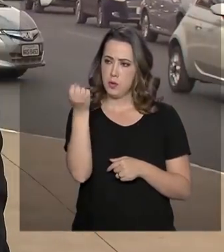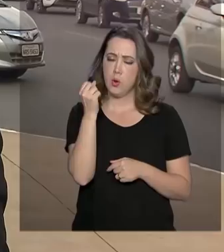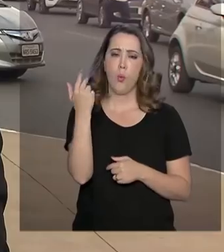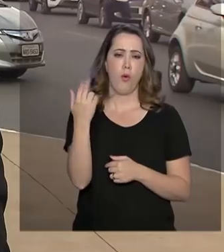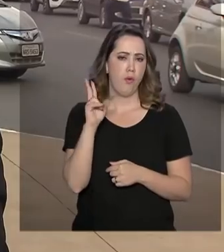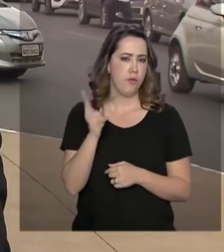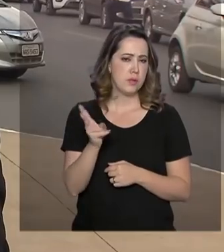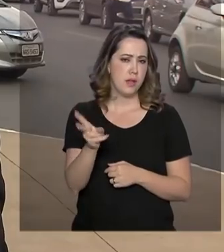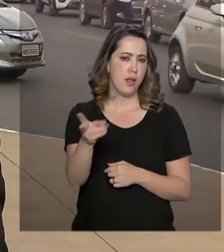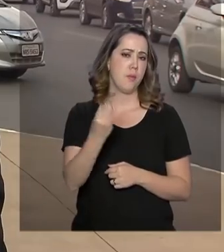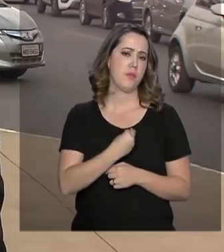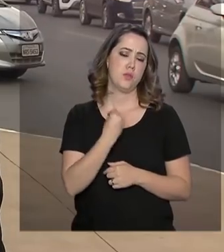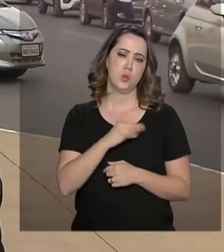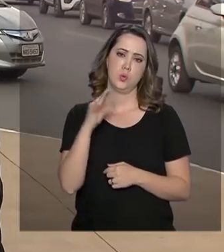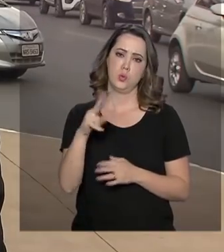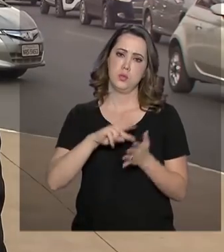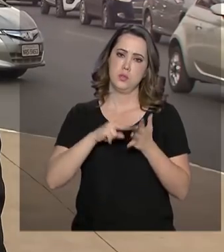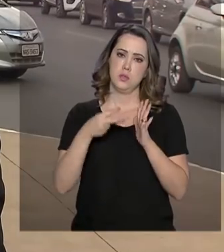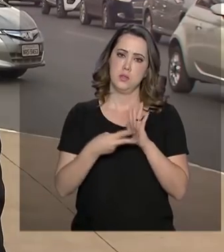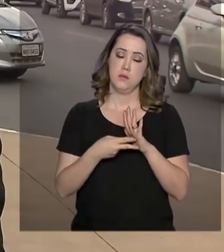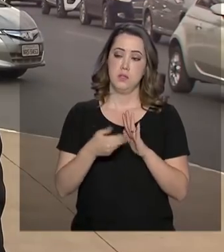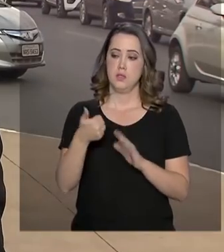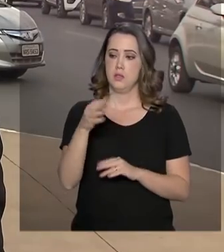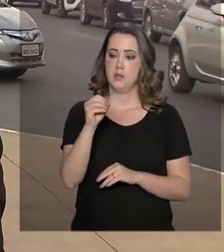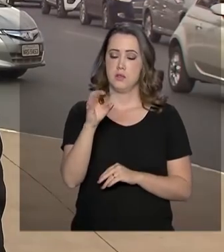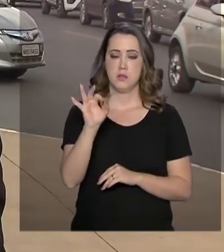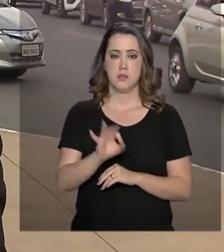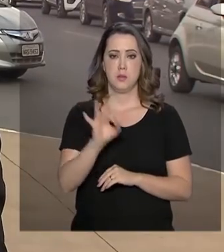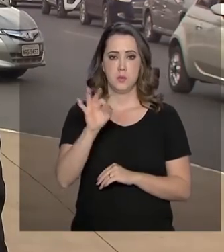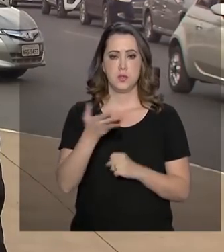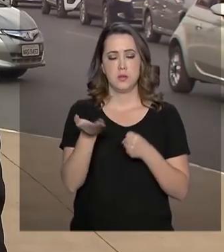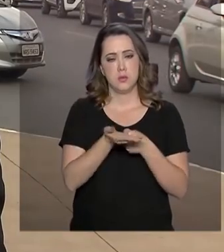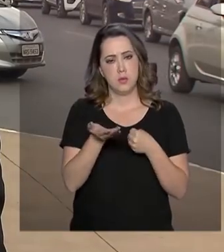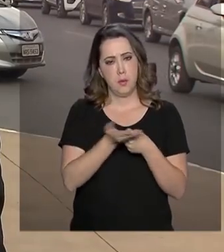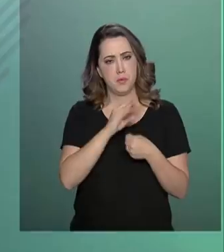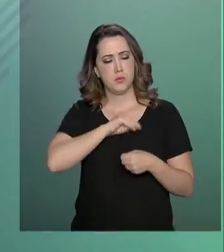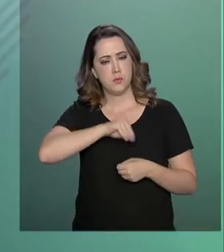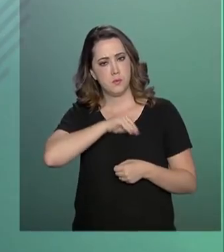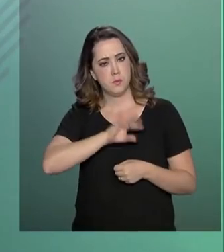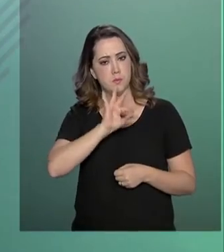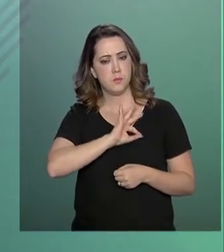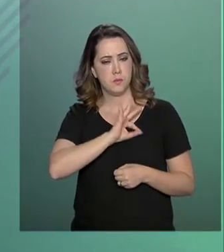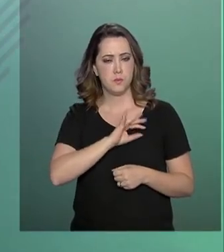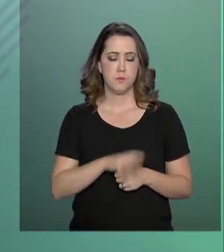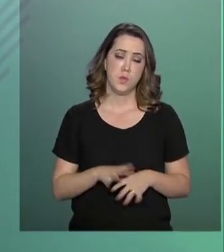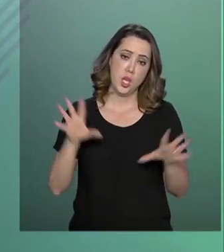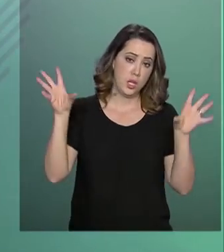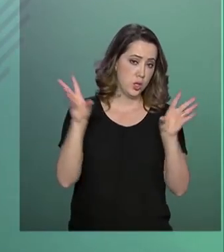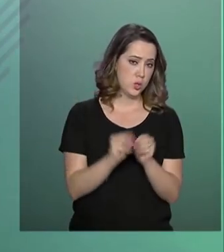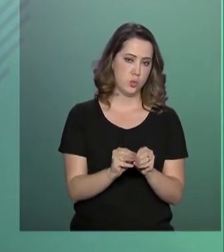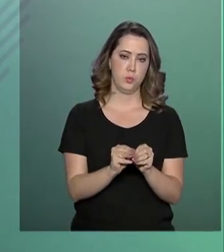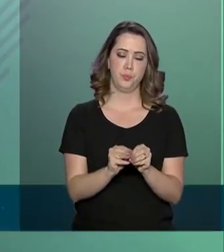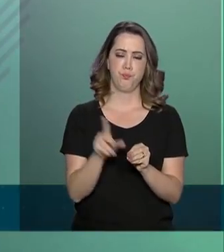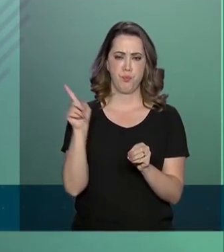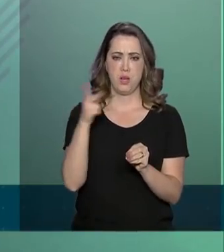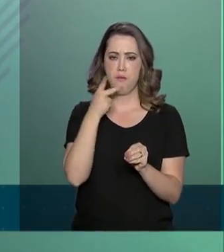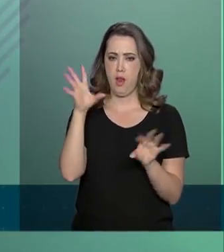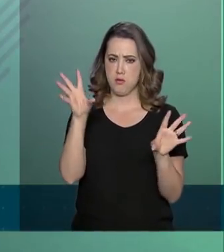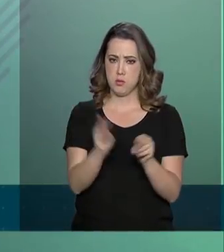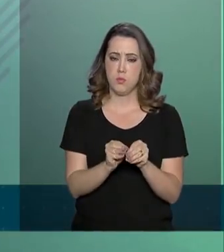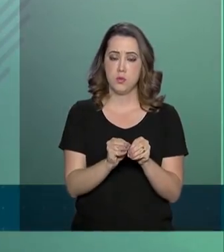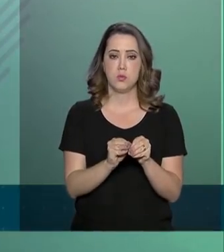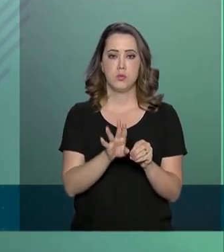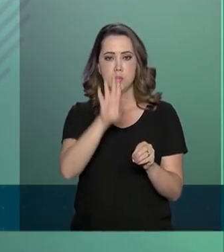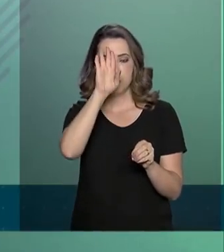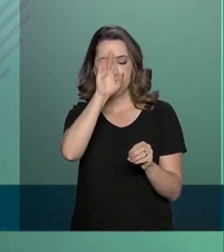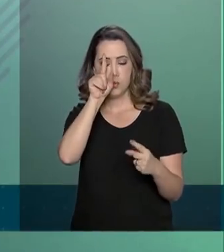corresponder a 100% da média das remunerações do policial. Em resumo, está sendo priorizada a